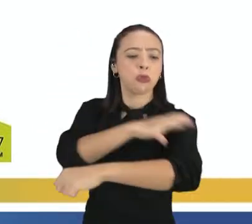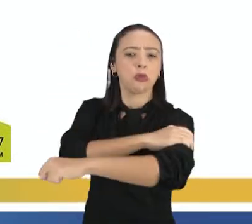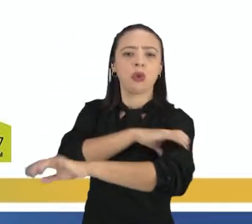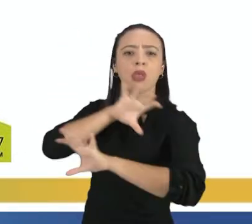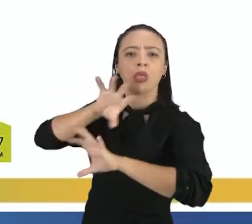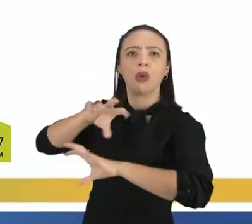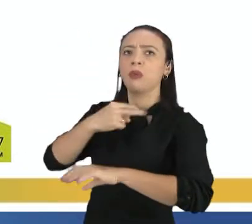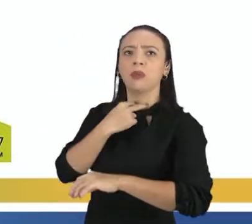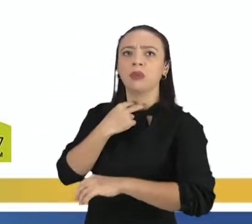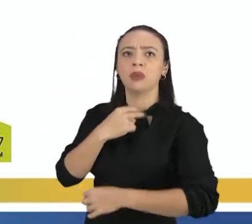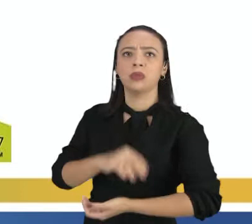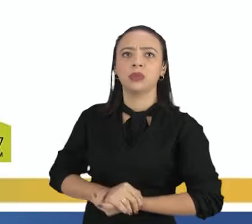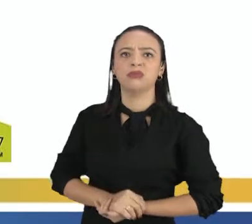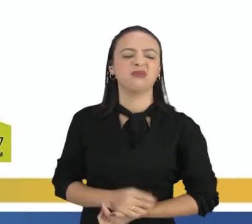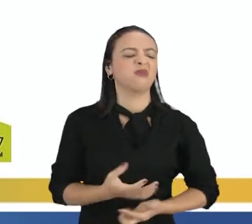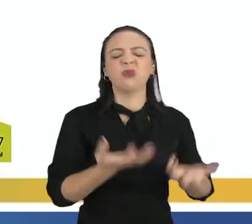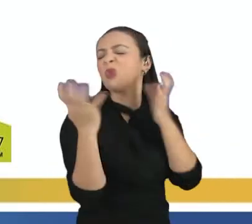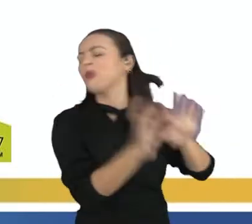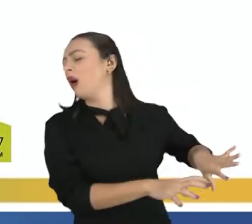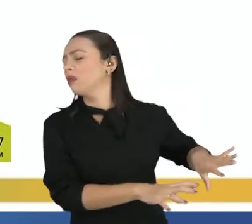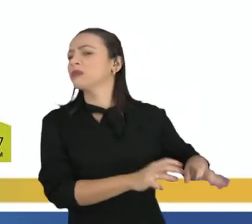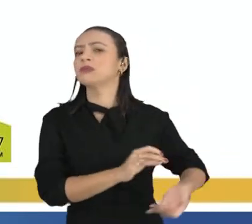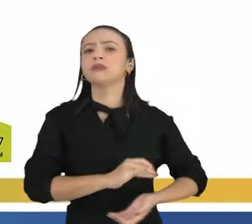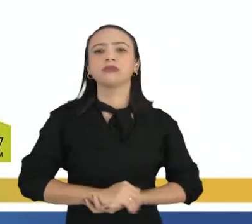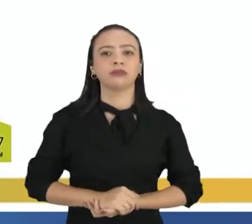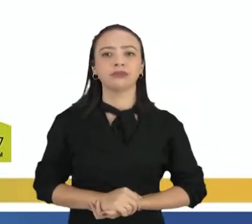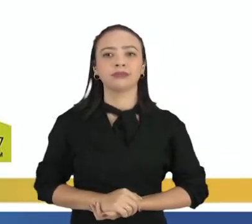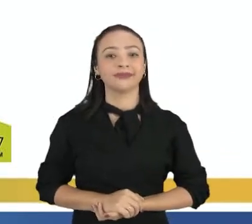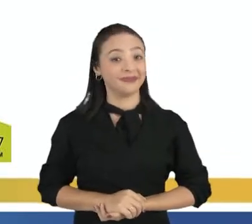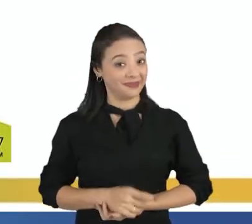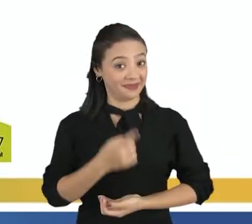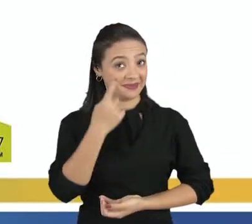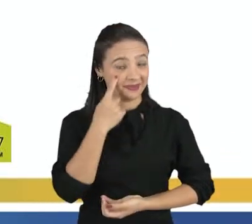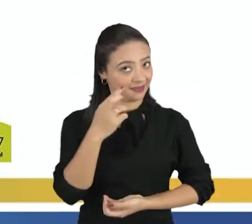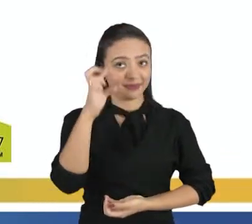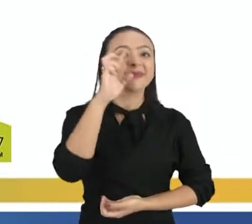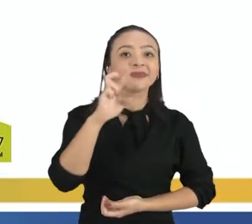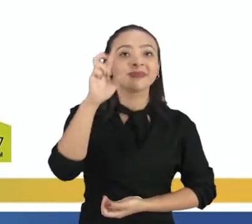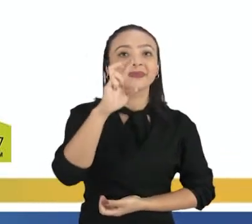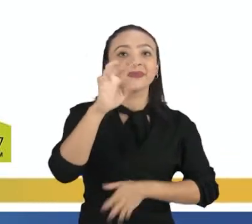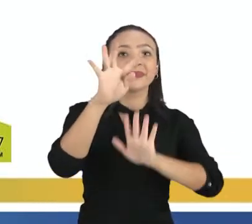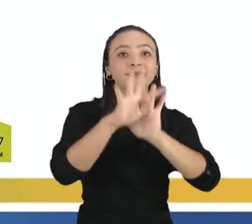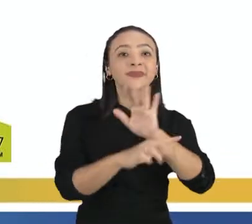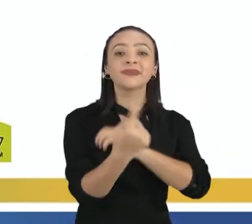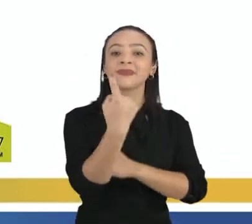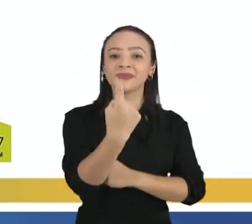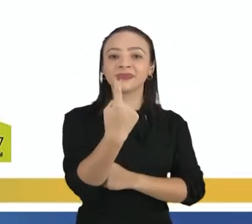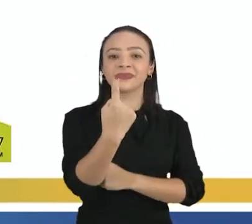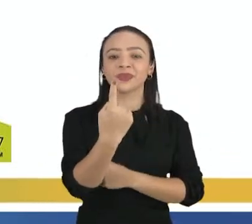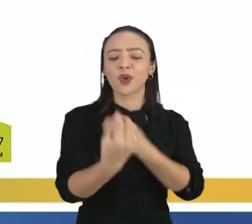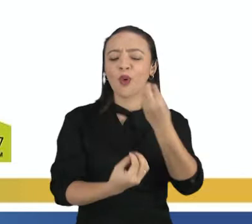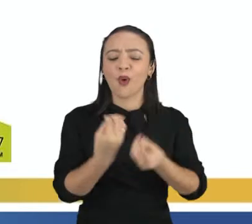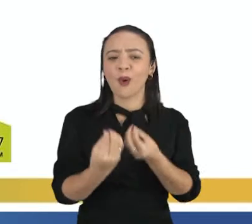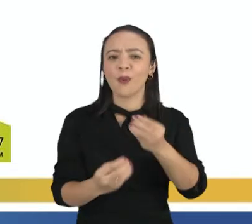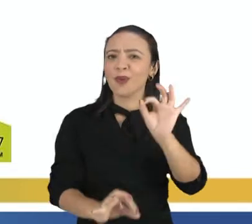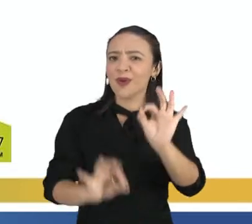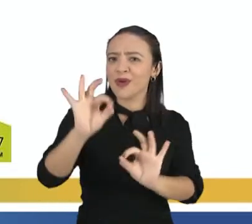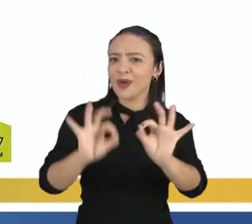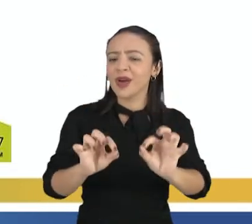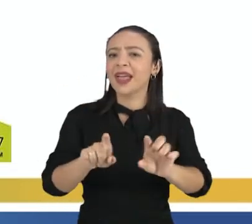forma. Então não quero mais, né? Observem aí esse texto 1, como ele é formado, como ele é